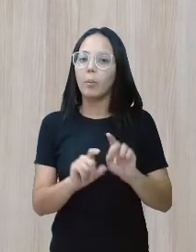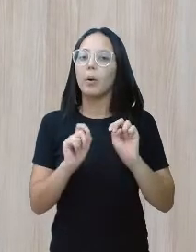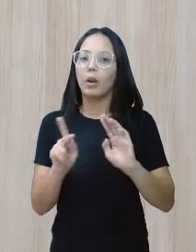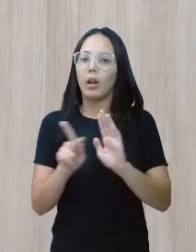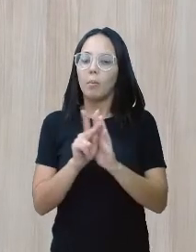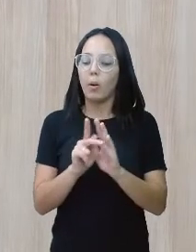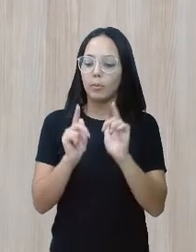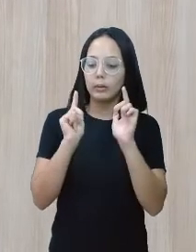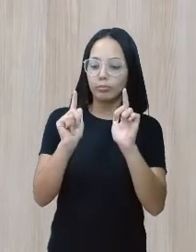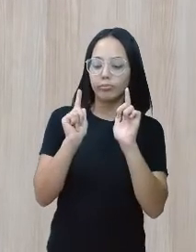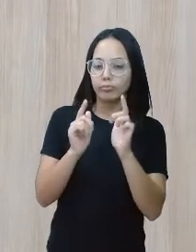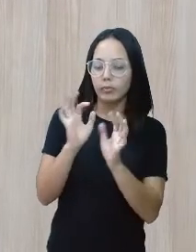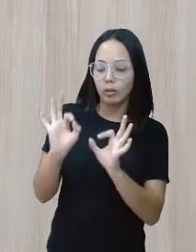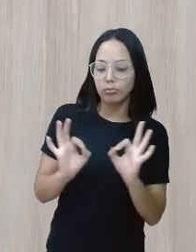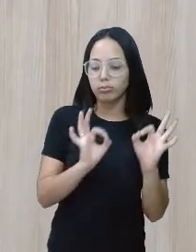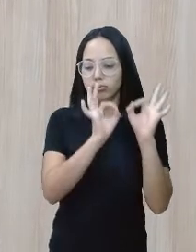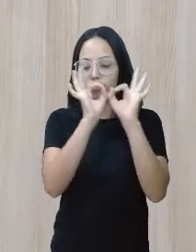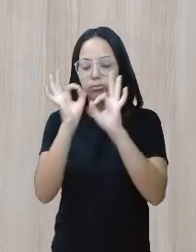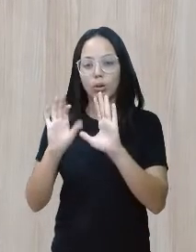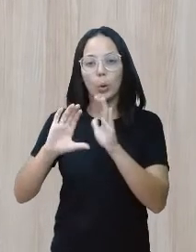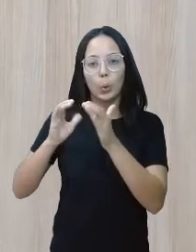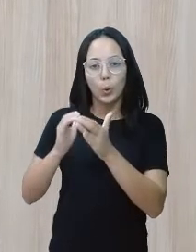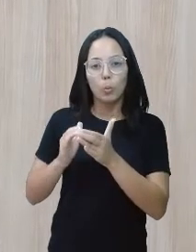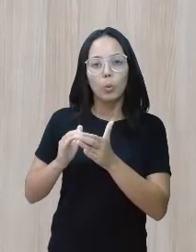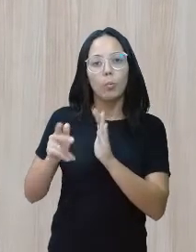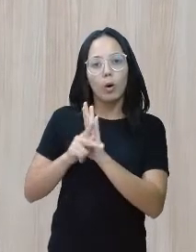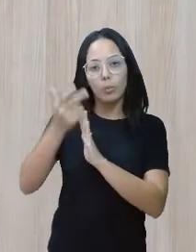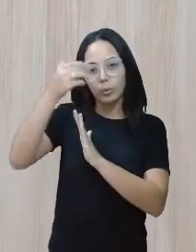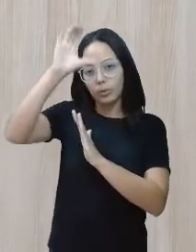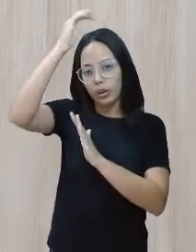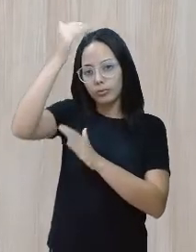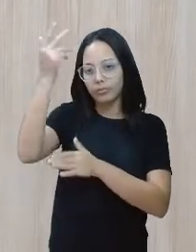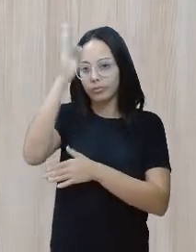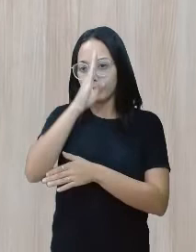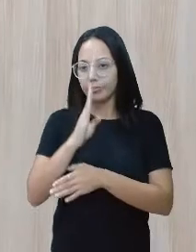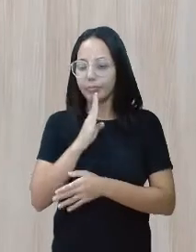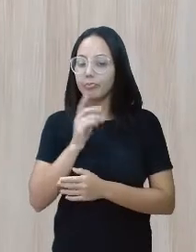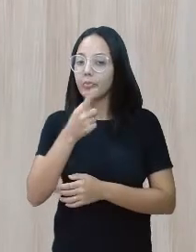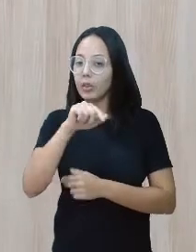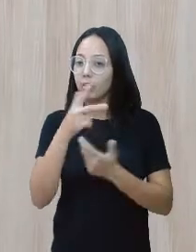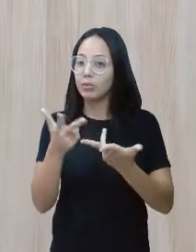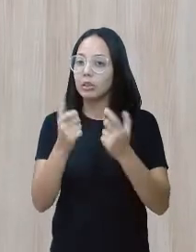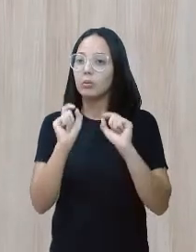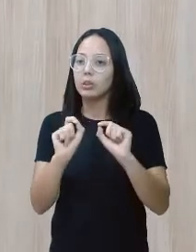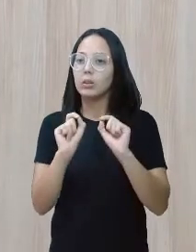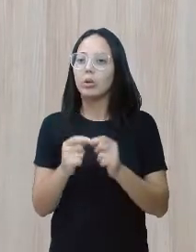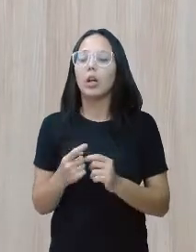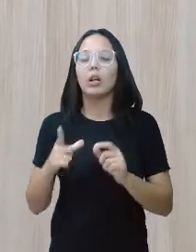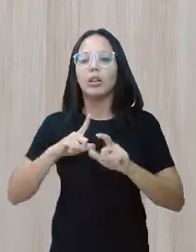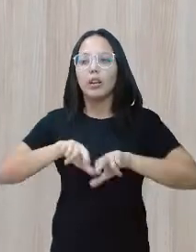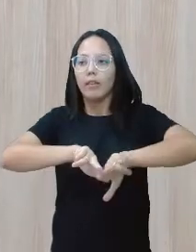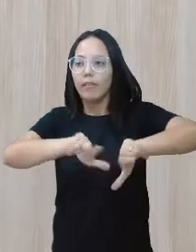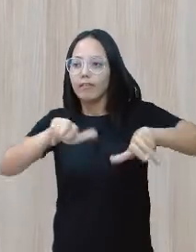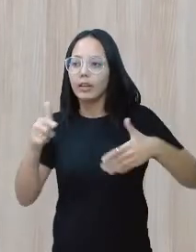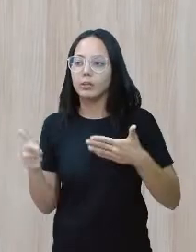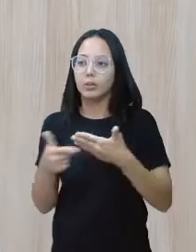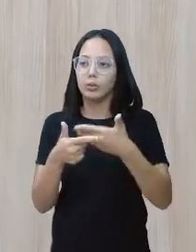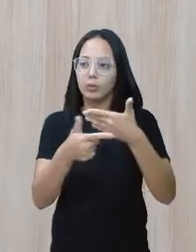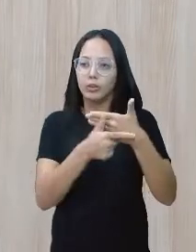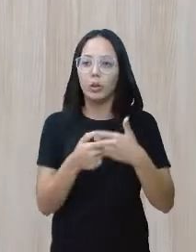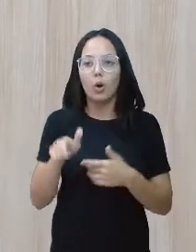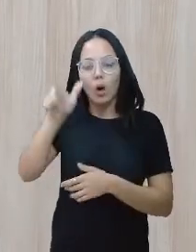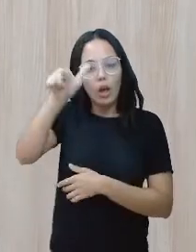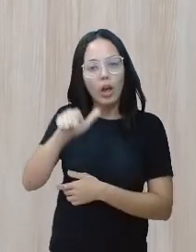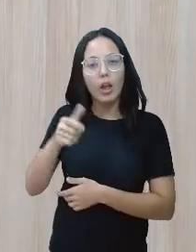de entretenimento para a corte real no Brasil. Então, perceba como tinha várias funcionalidades. Dom